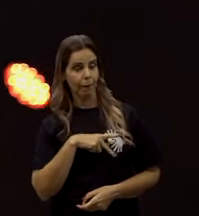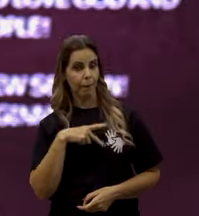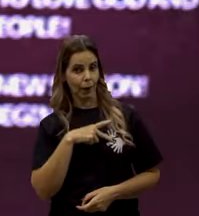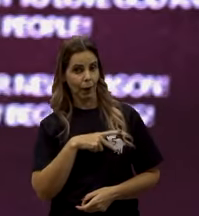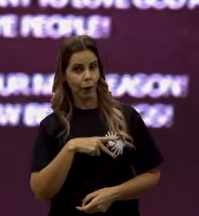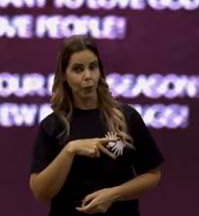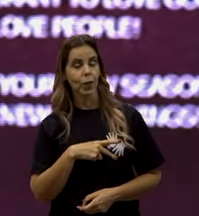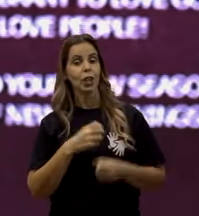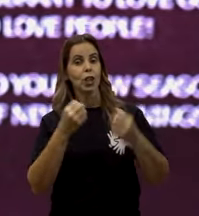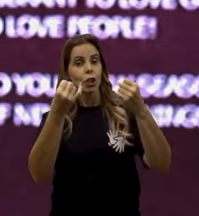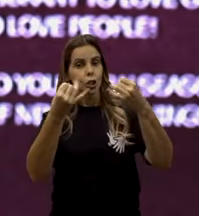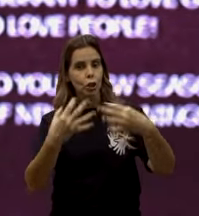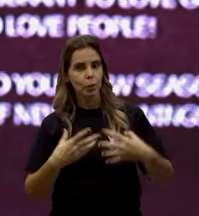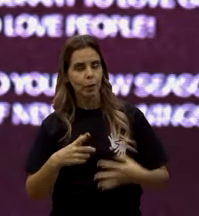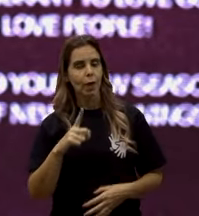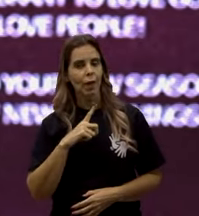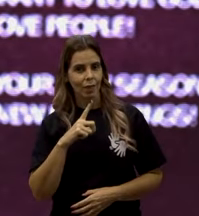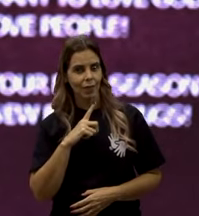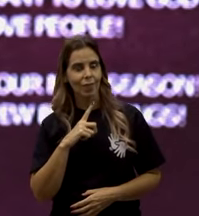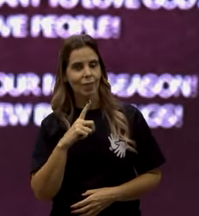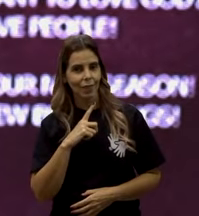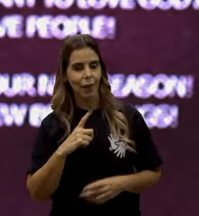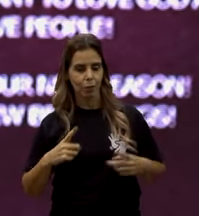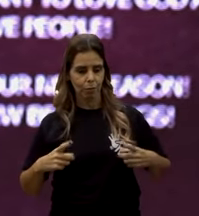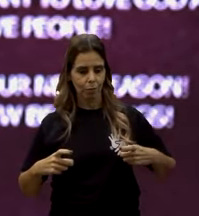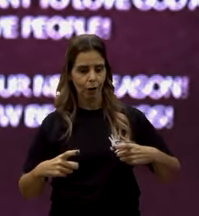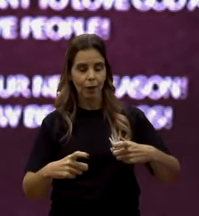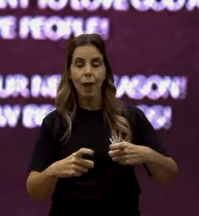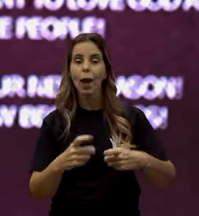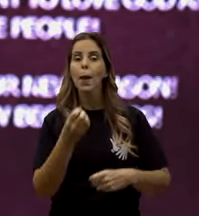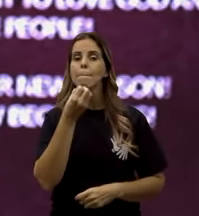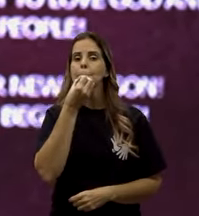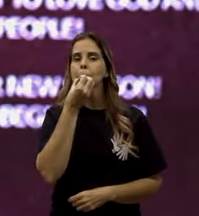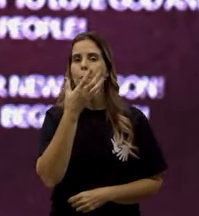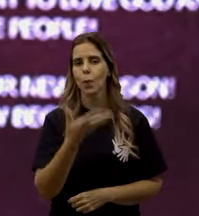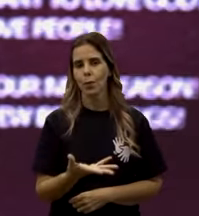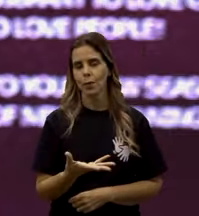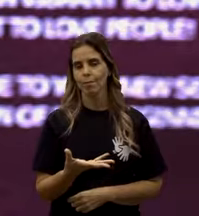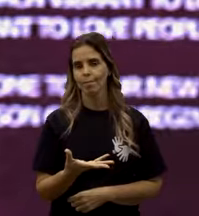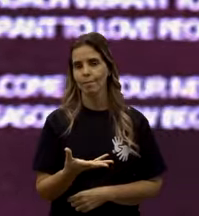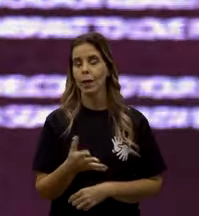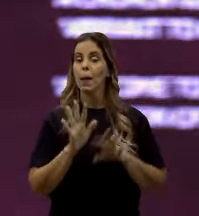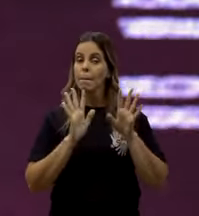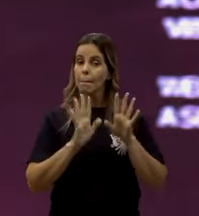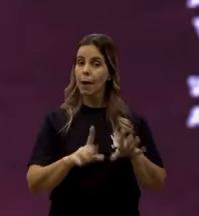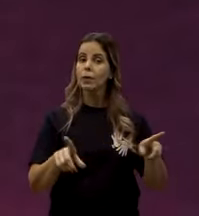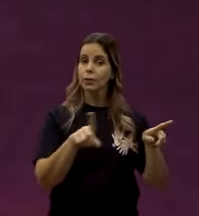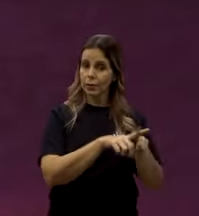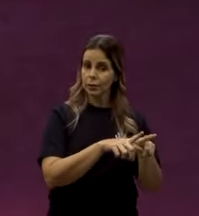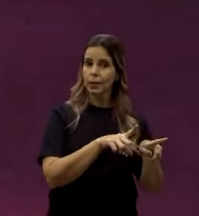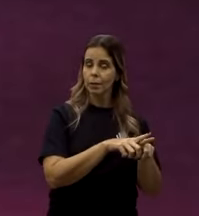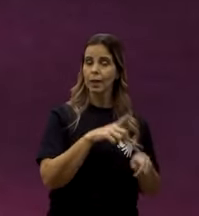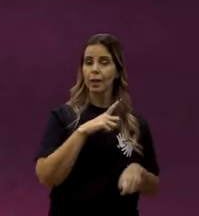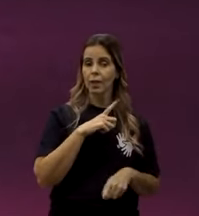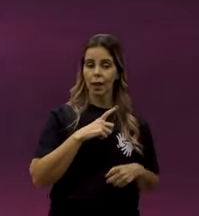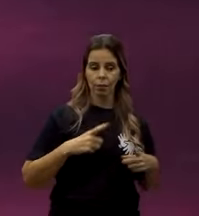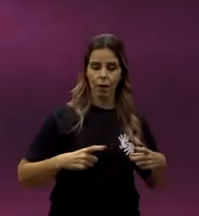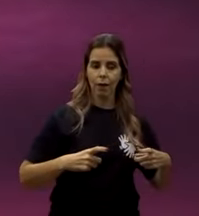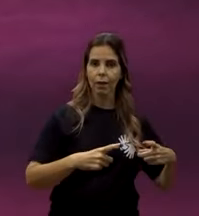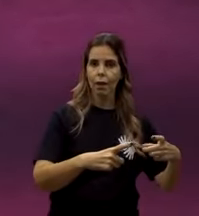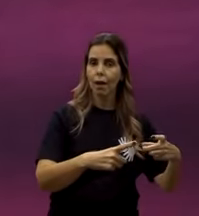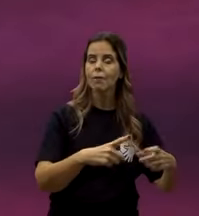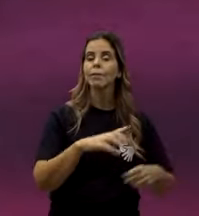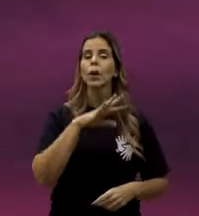um bom combate É porque tem gente lutando o quê um combate ruim se existe um bom combate